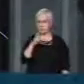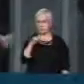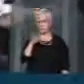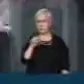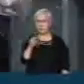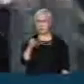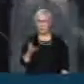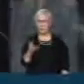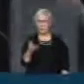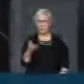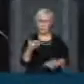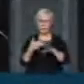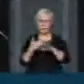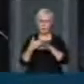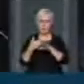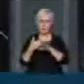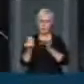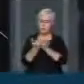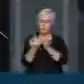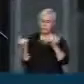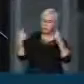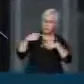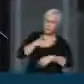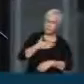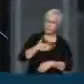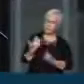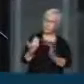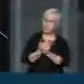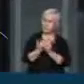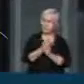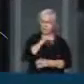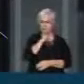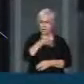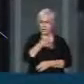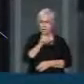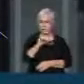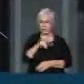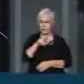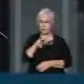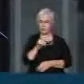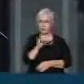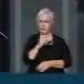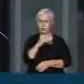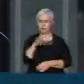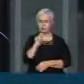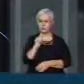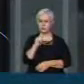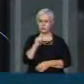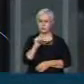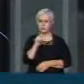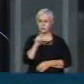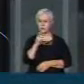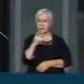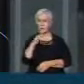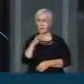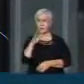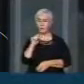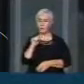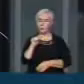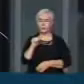entrou contra mim para me processar por injúria, calúnia, do Supremo Tribunal Federal. Eu quero